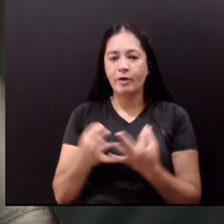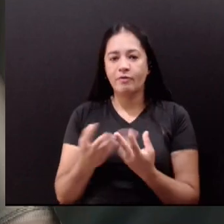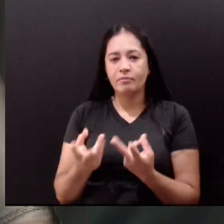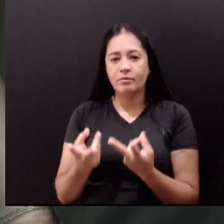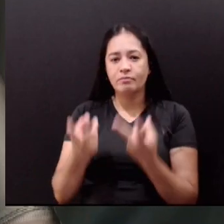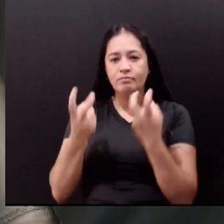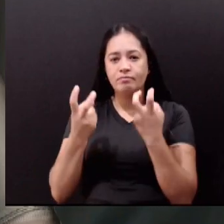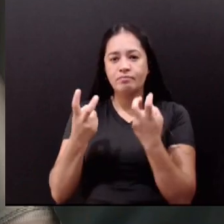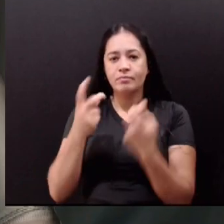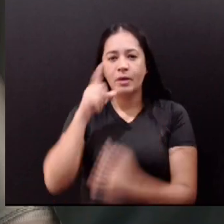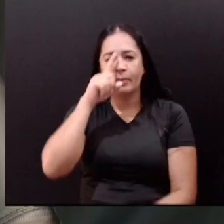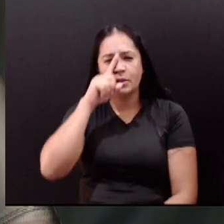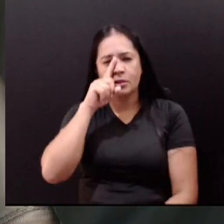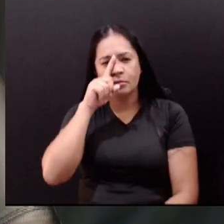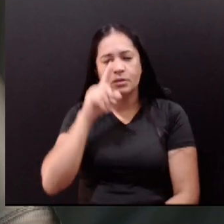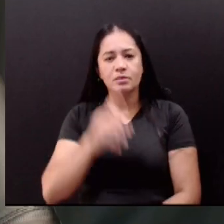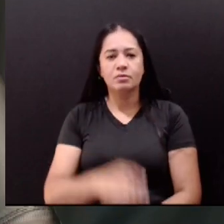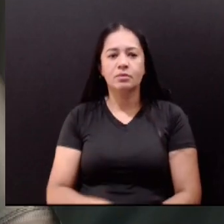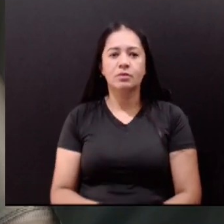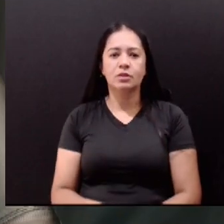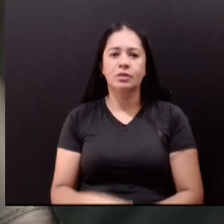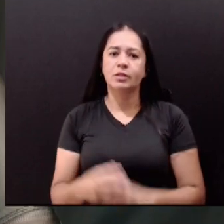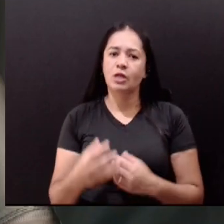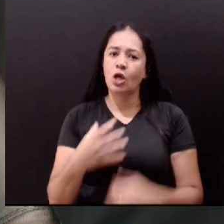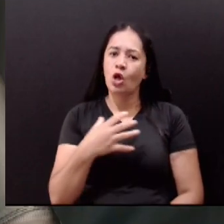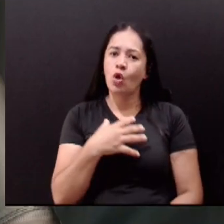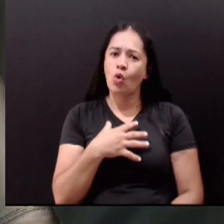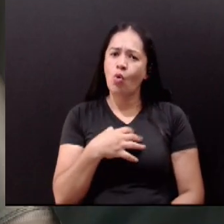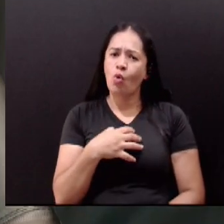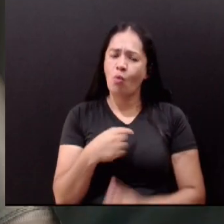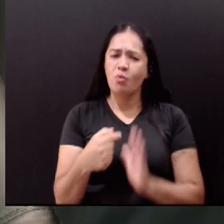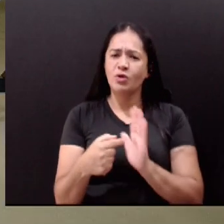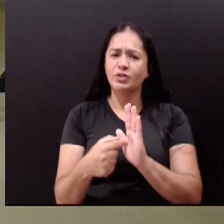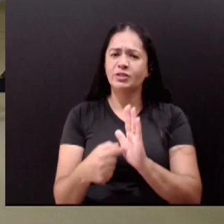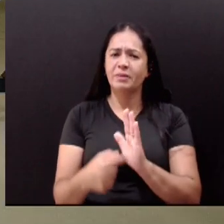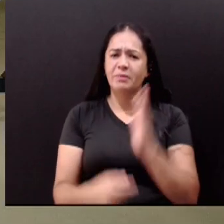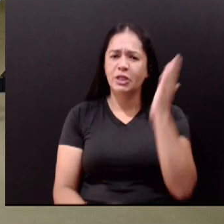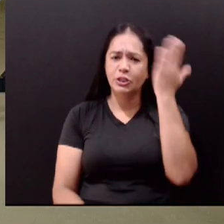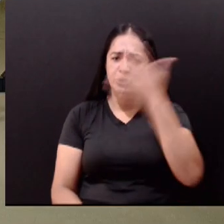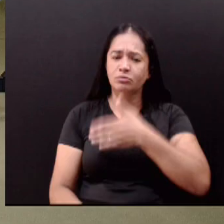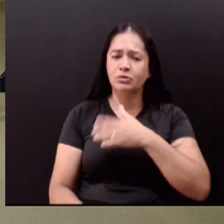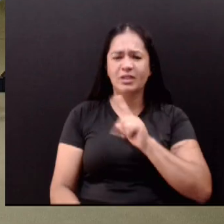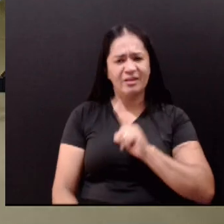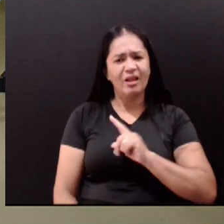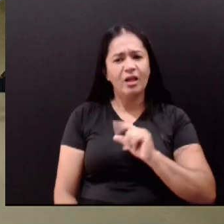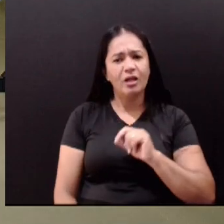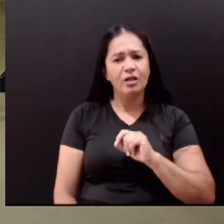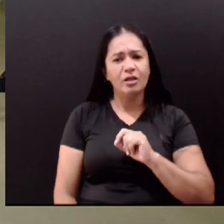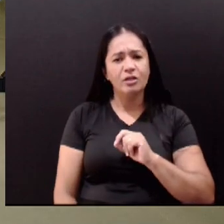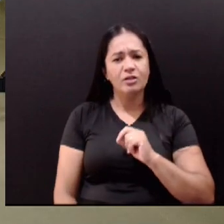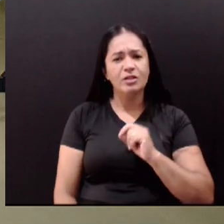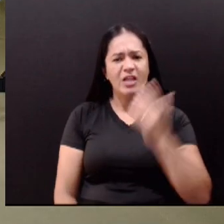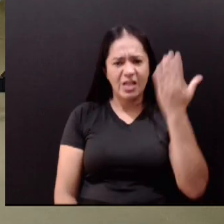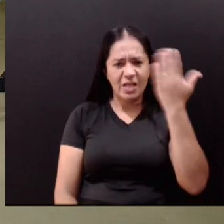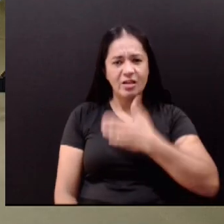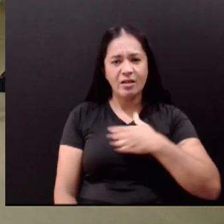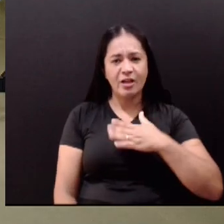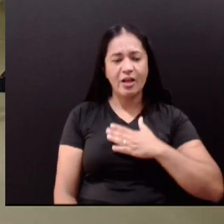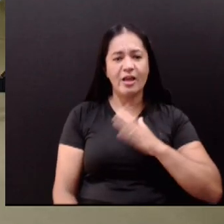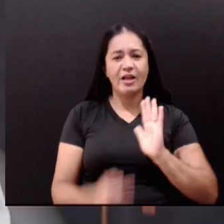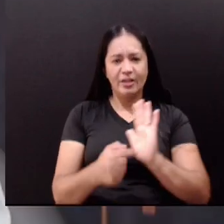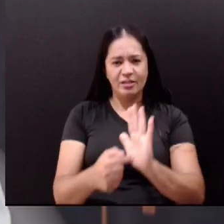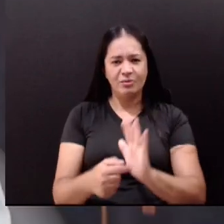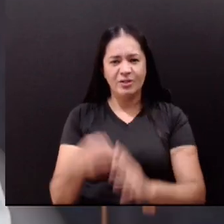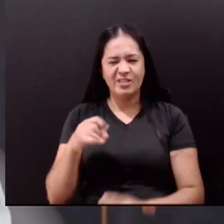risco", né. Tem comportamentos, né, tem sinais, né, Luciana, eles mostram. Se a gente prestar Mostram. atenção, né. Uhum.